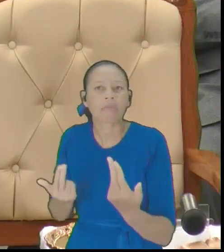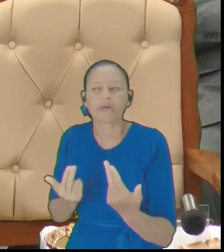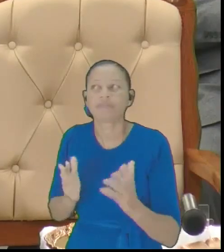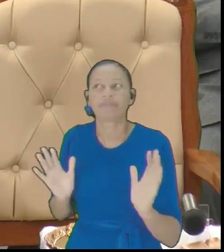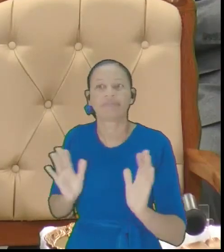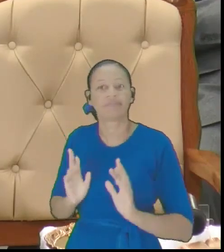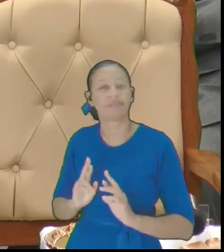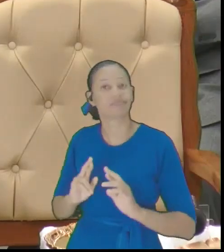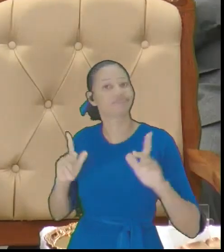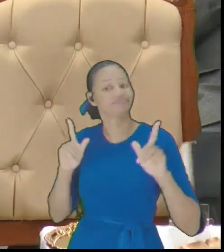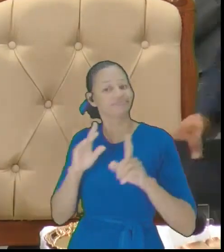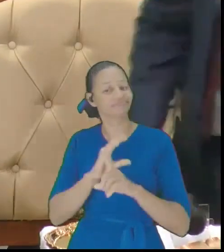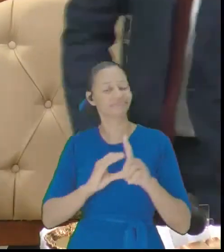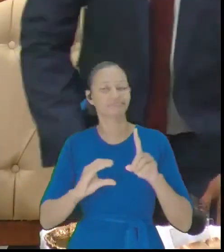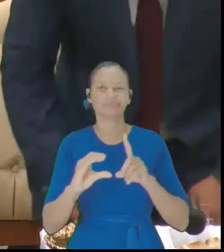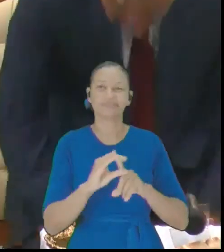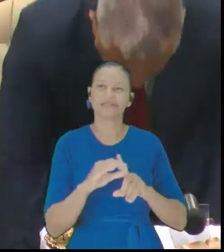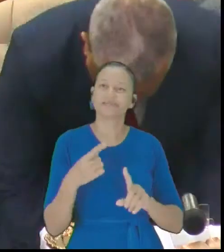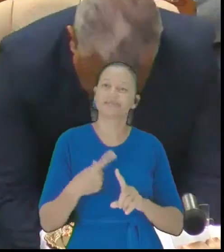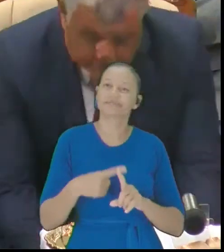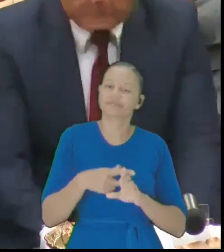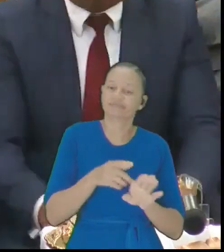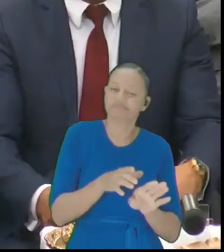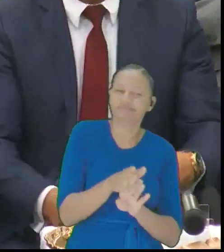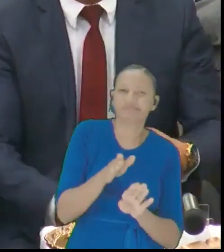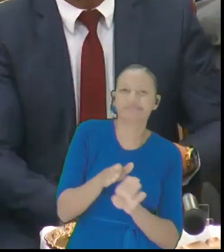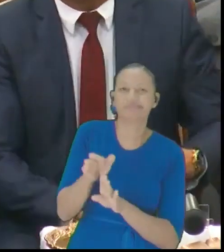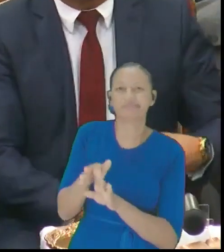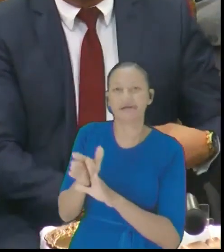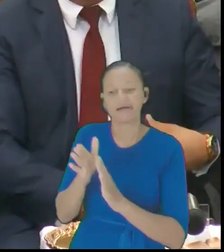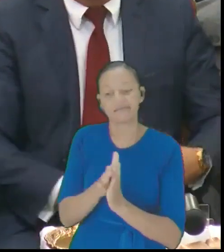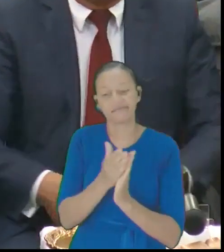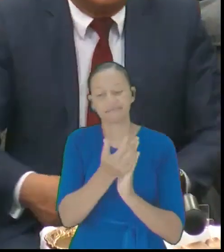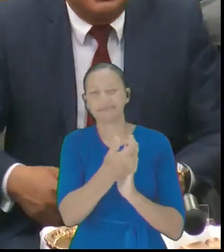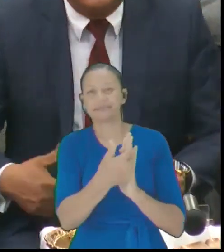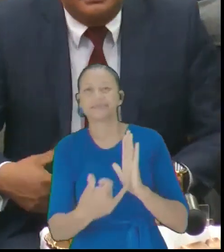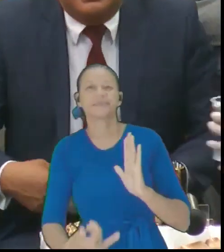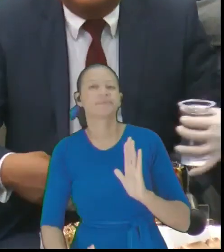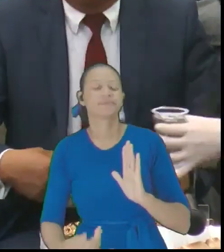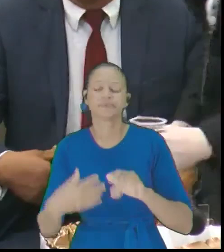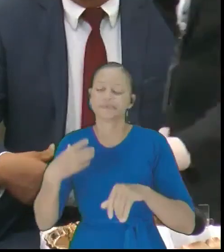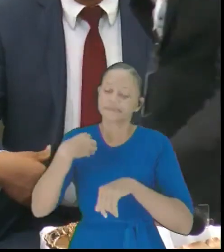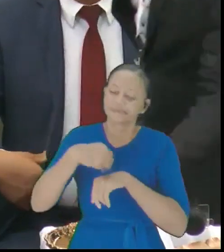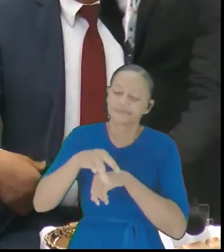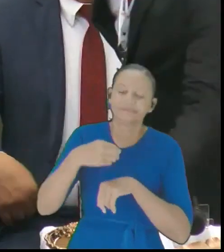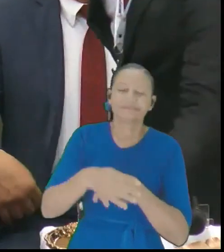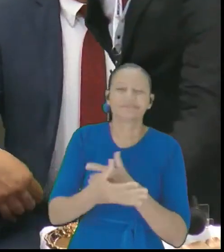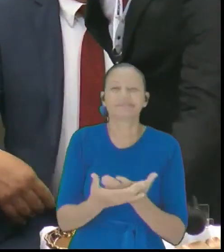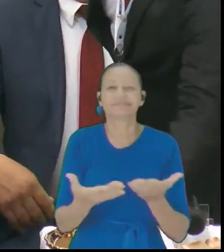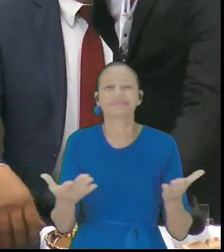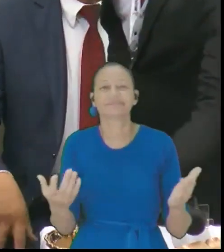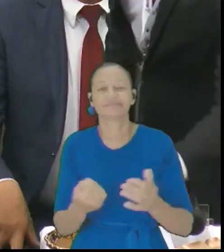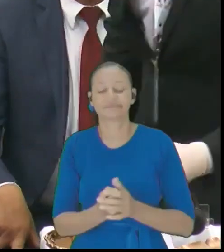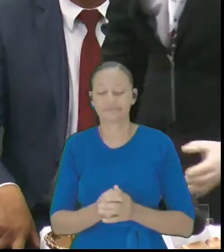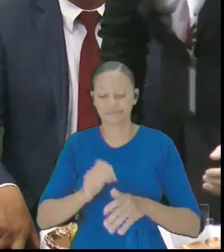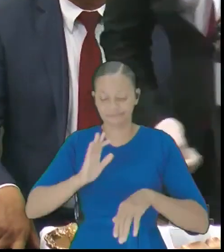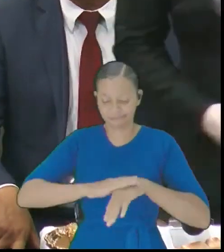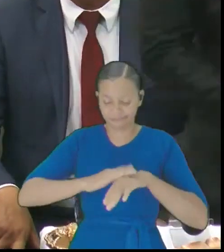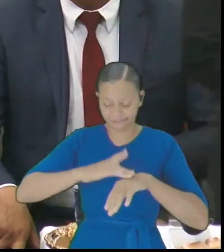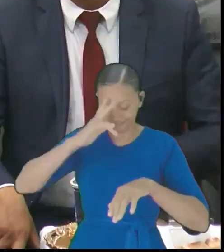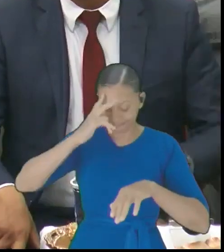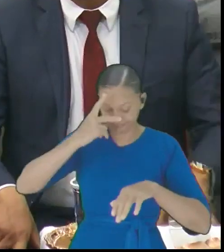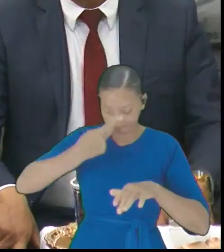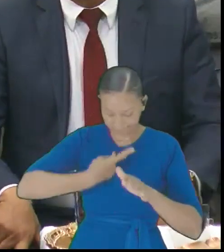Neste culto há uma recomendação bíblica. Qual é a recomendação? Examine-se,